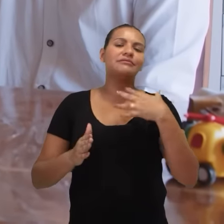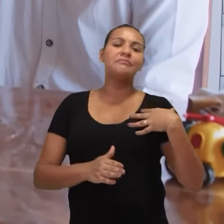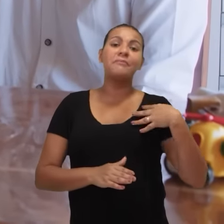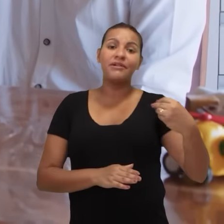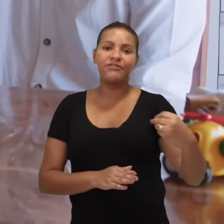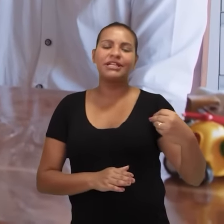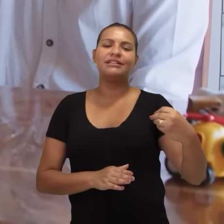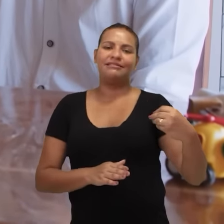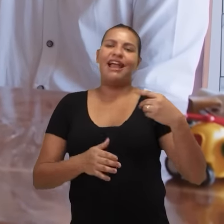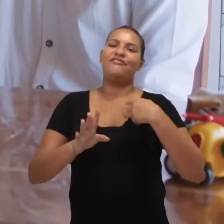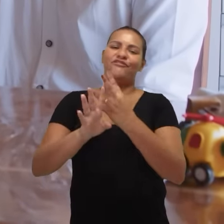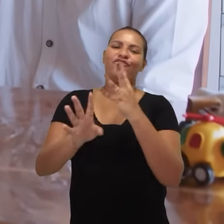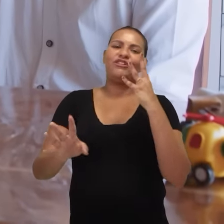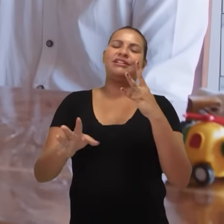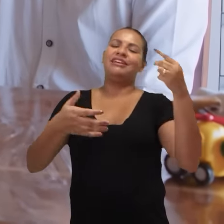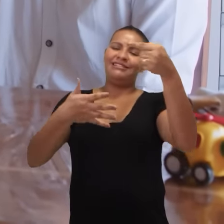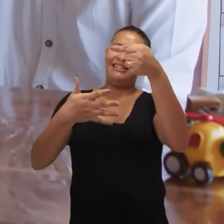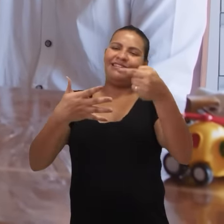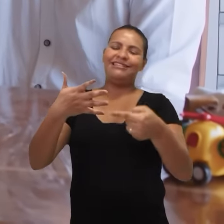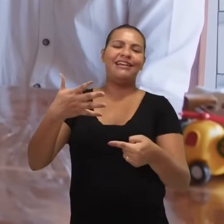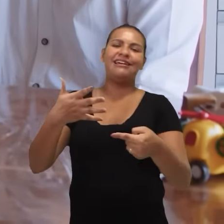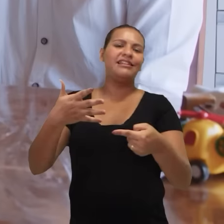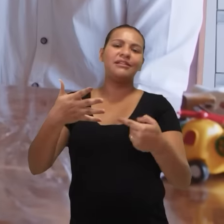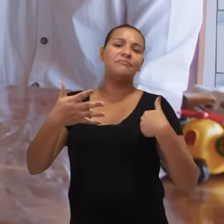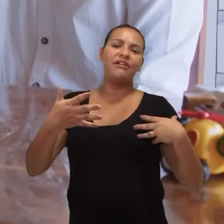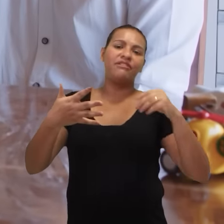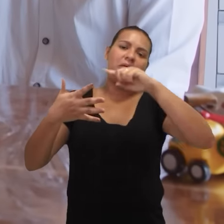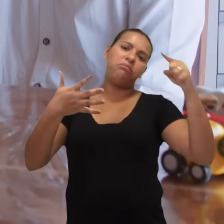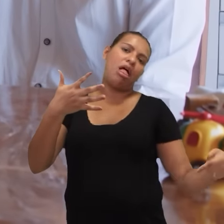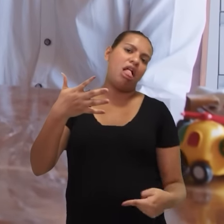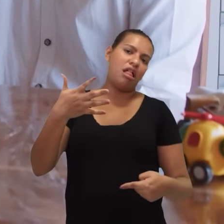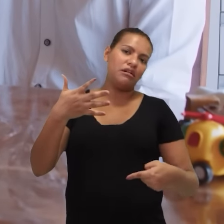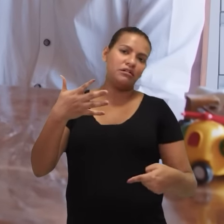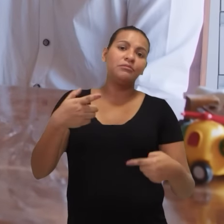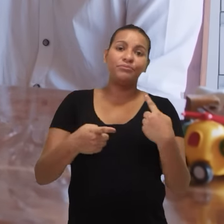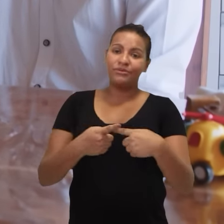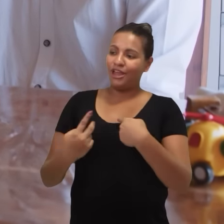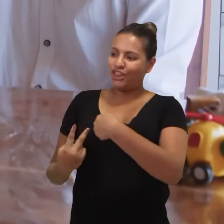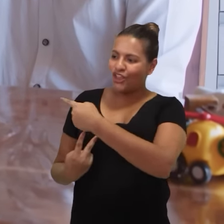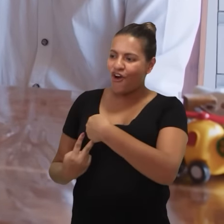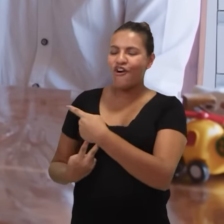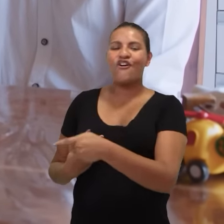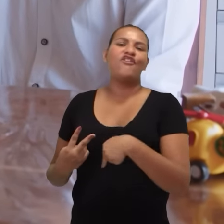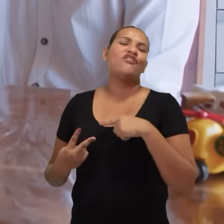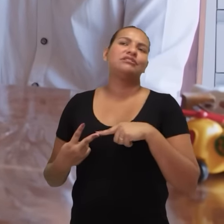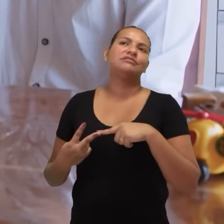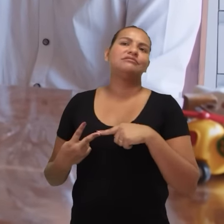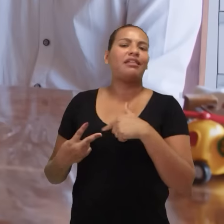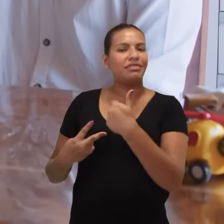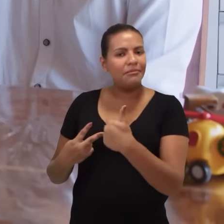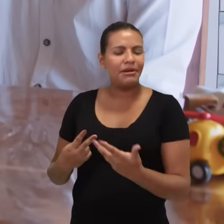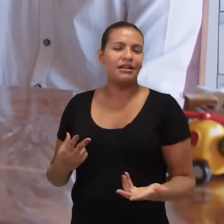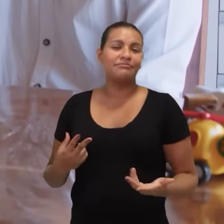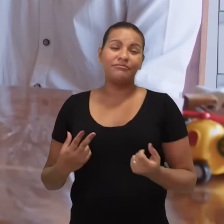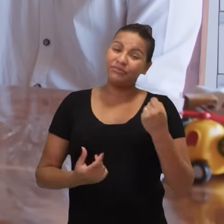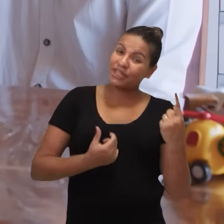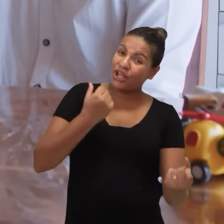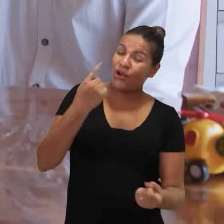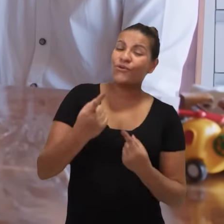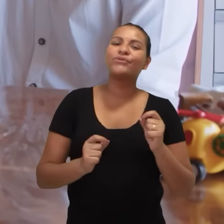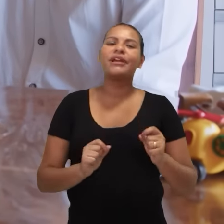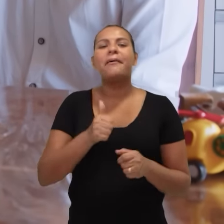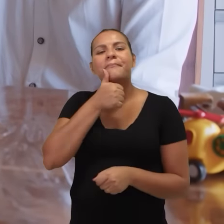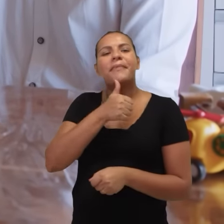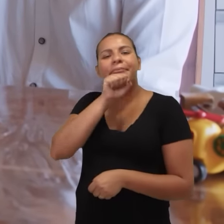solos, crianças que moram em lugar de risco, a mãe que não trabalha e por isso não tem como sustentar a